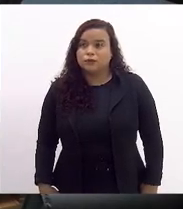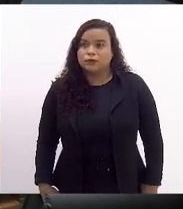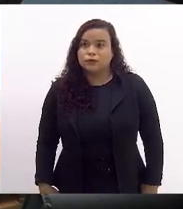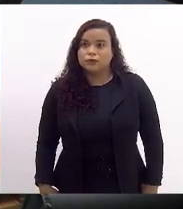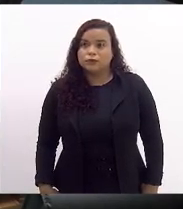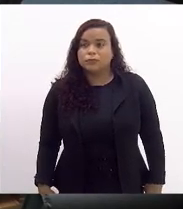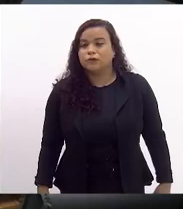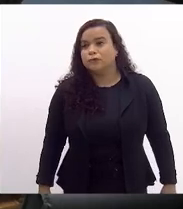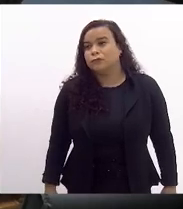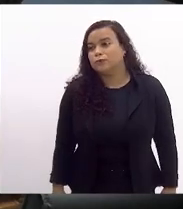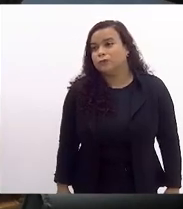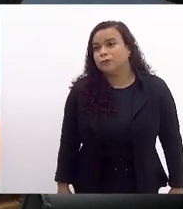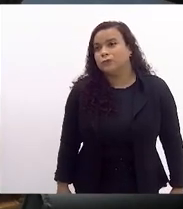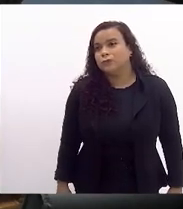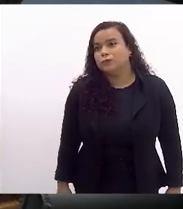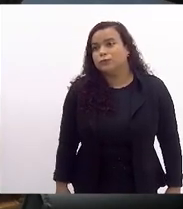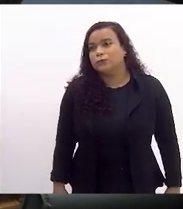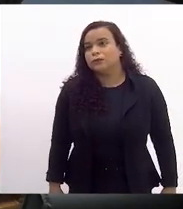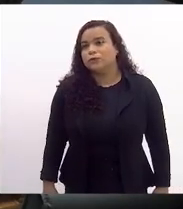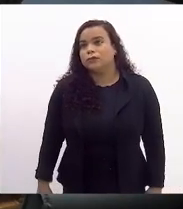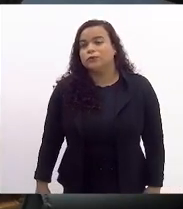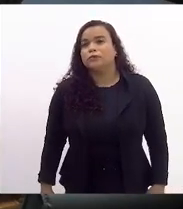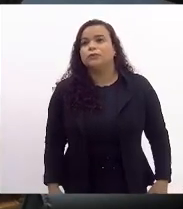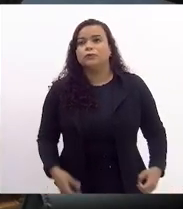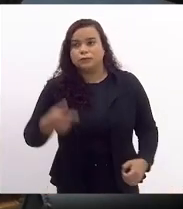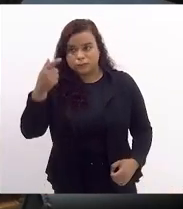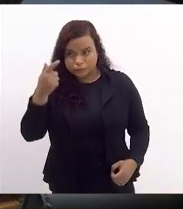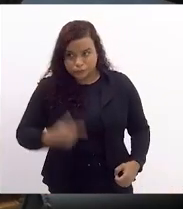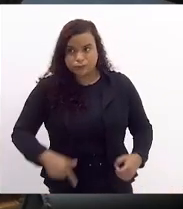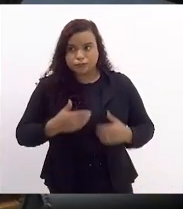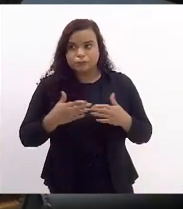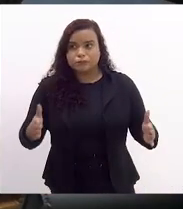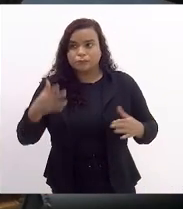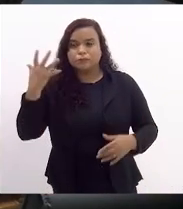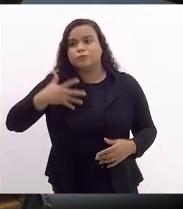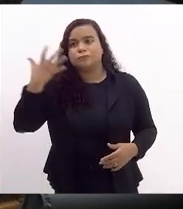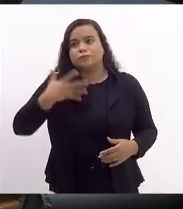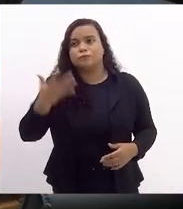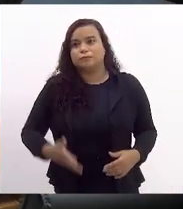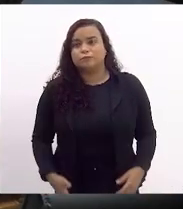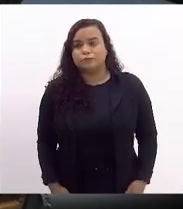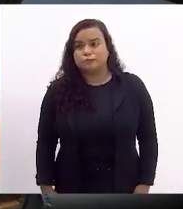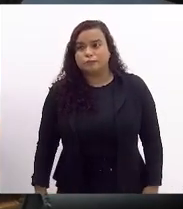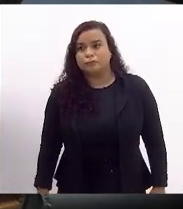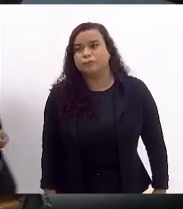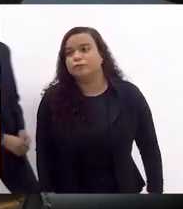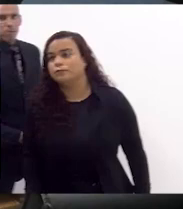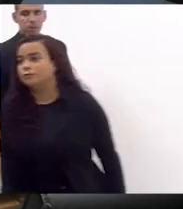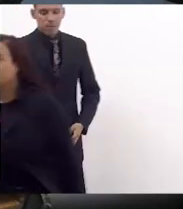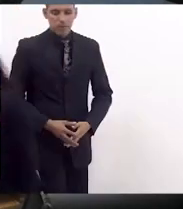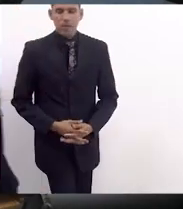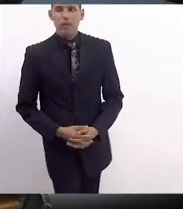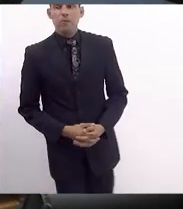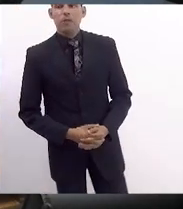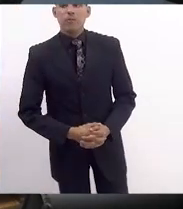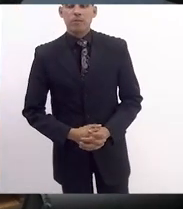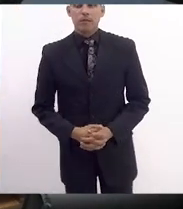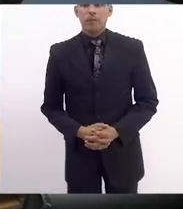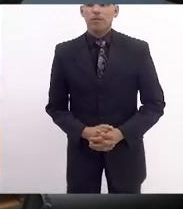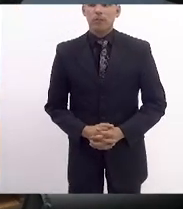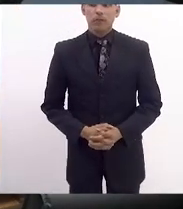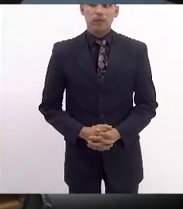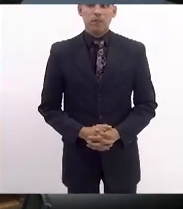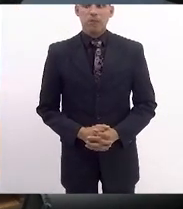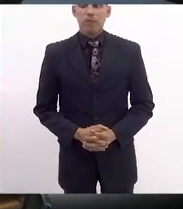e está aberta a sessão e eu vou calma Marcio